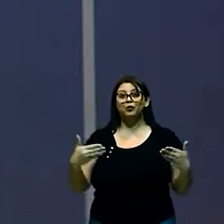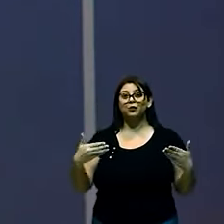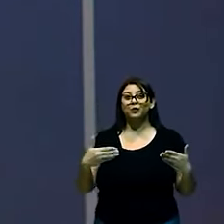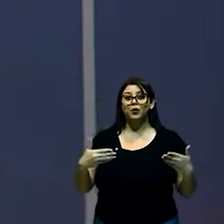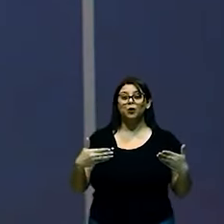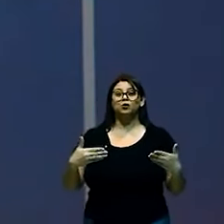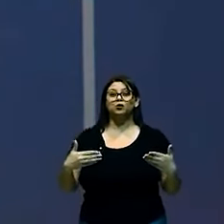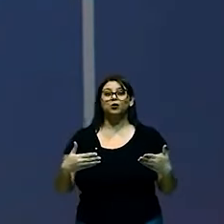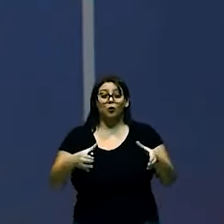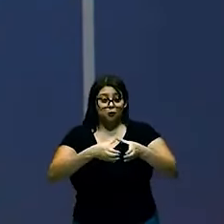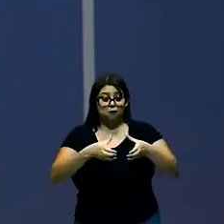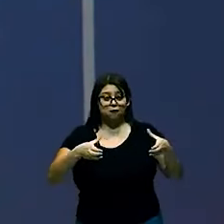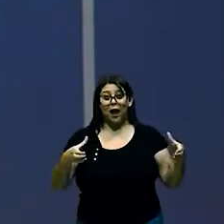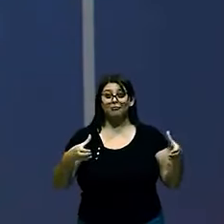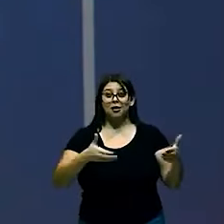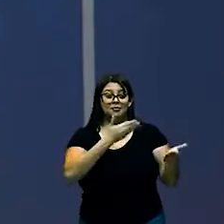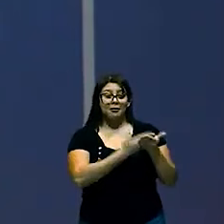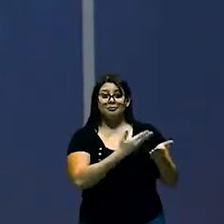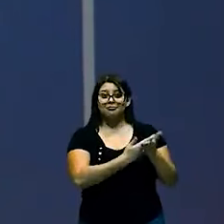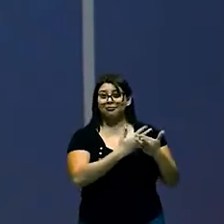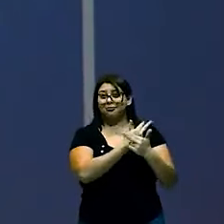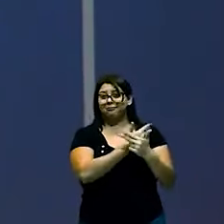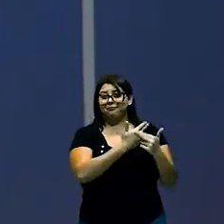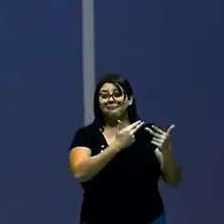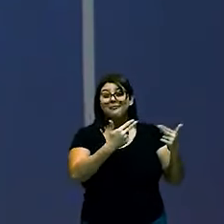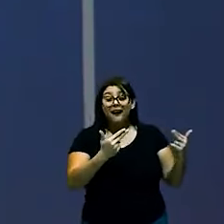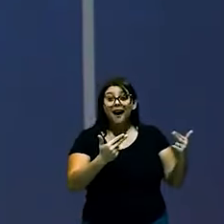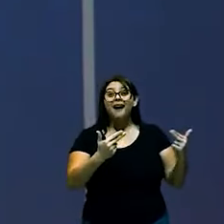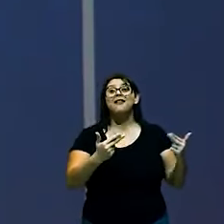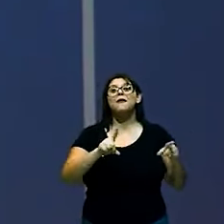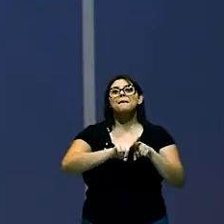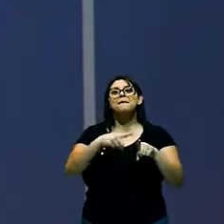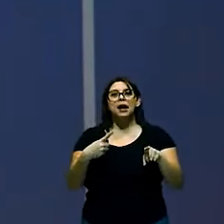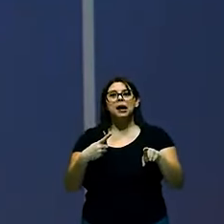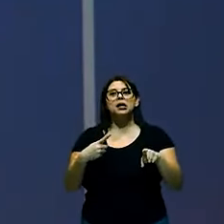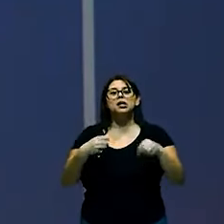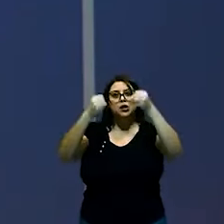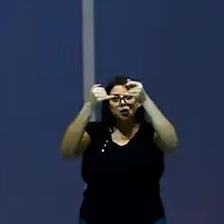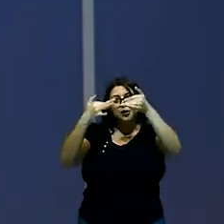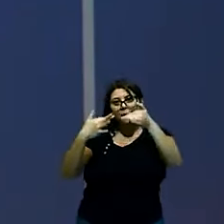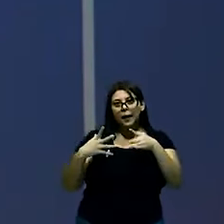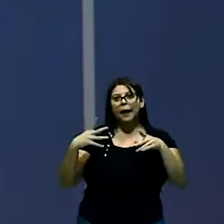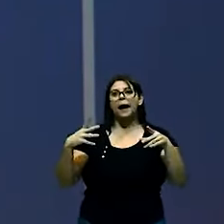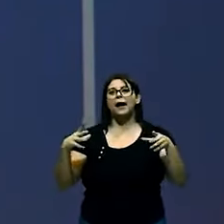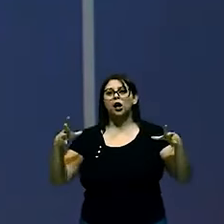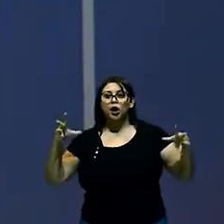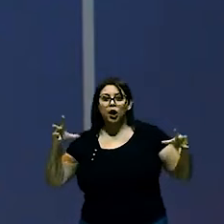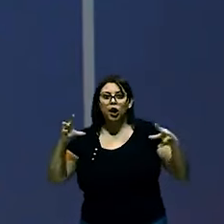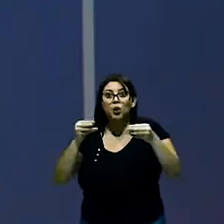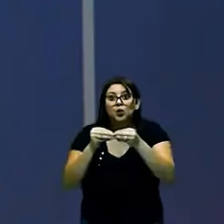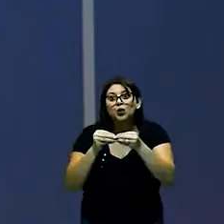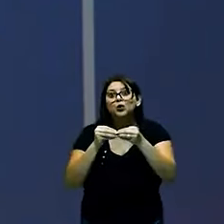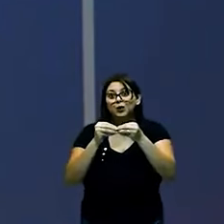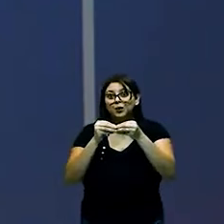Protestante, nós vamos fazer aqui um recorte e algo que é bastante importante e significativo para nós também, como pentecostais,